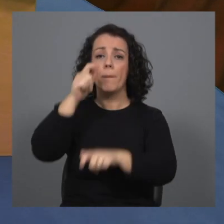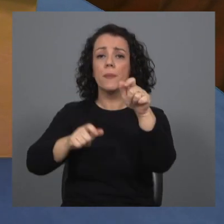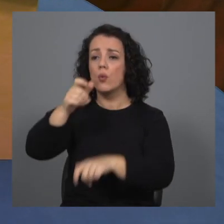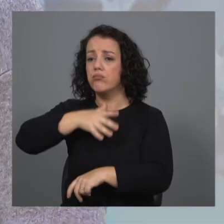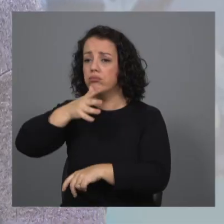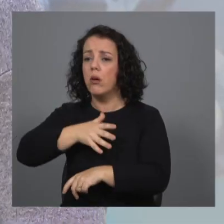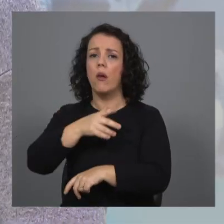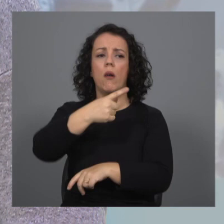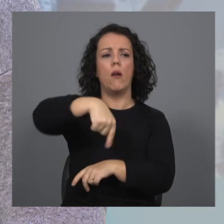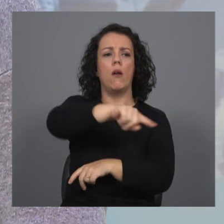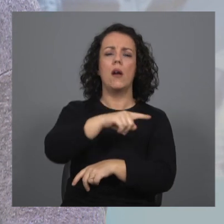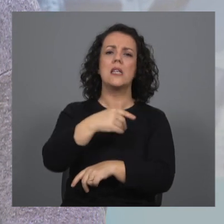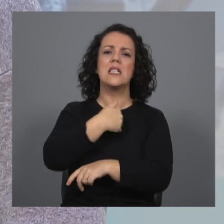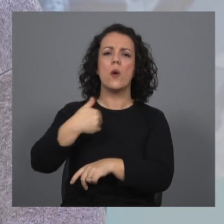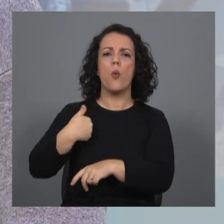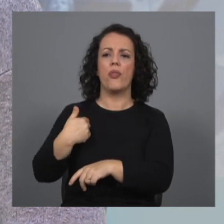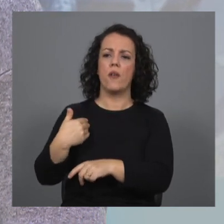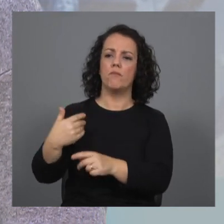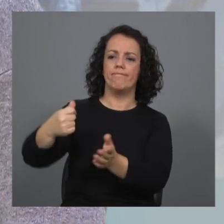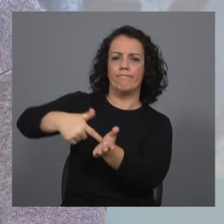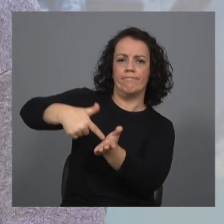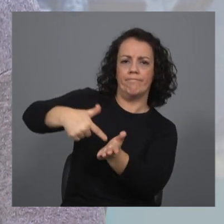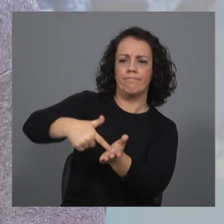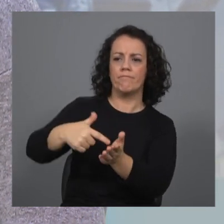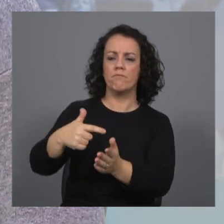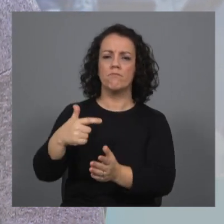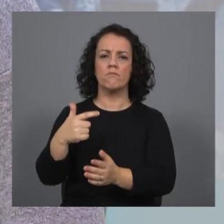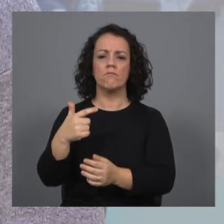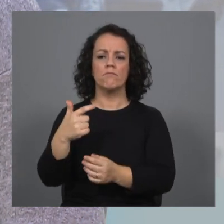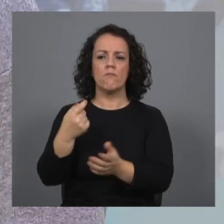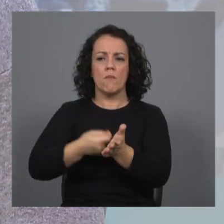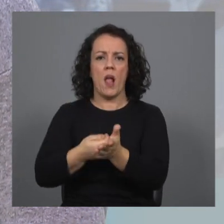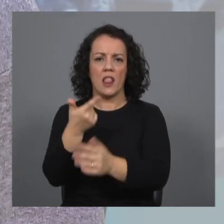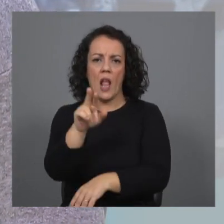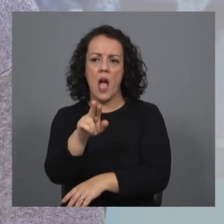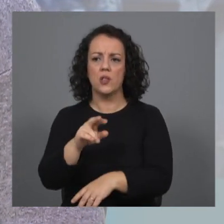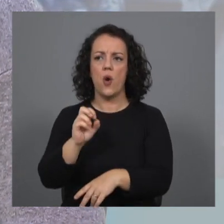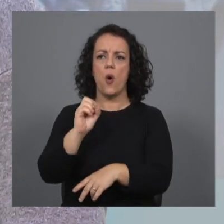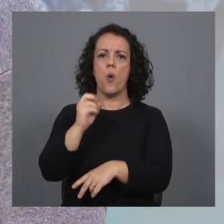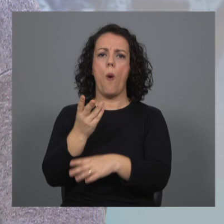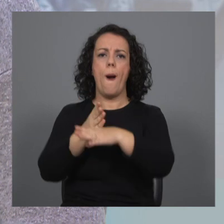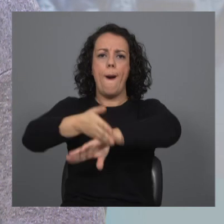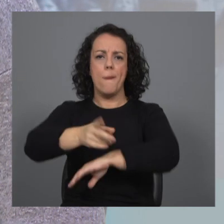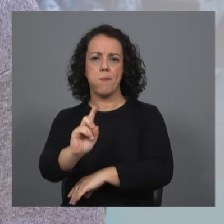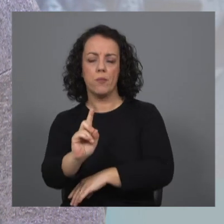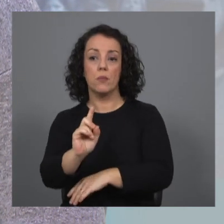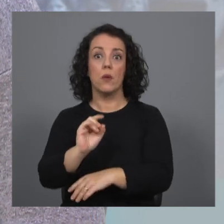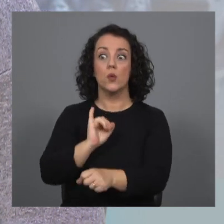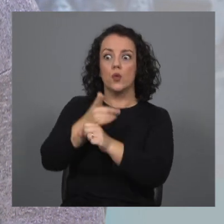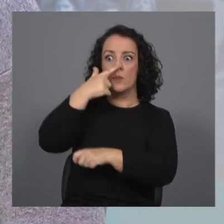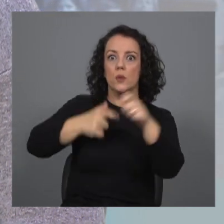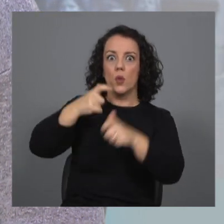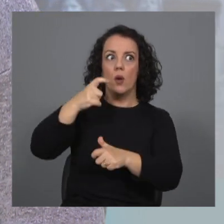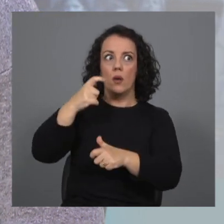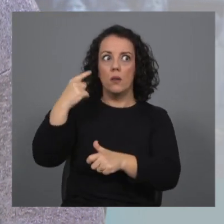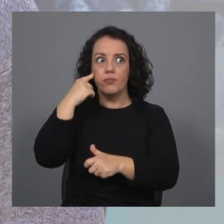a quem são cobradas taxas indevidas. Temos pessoas que, por receio de que isso aconteça, acabam por não